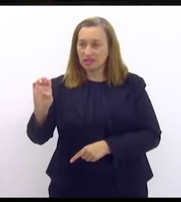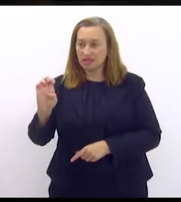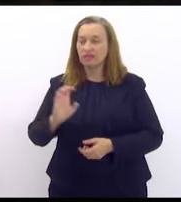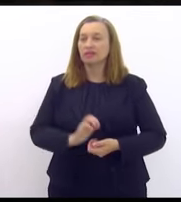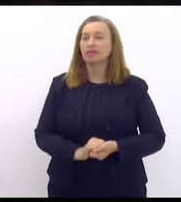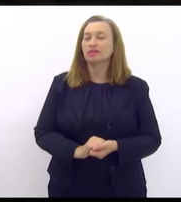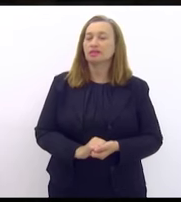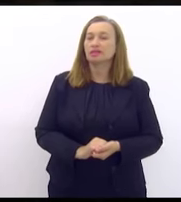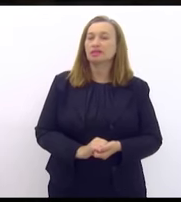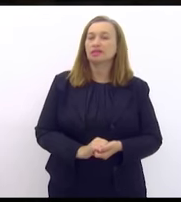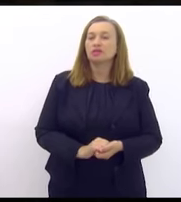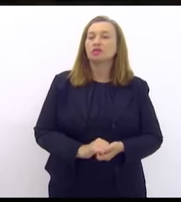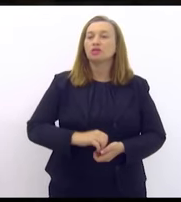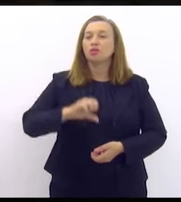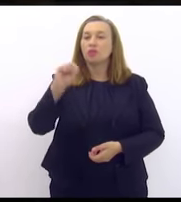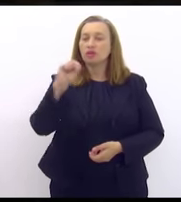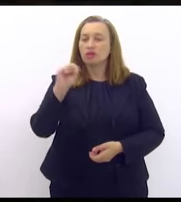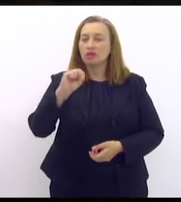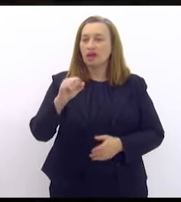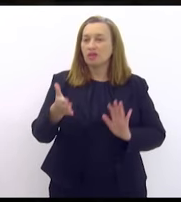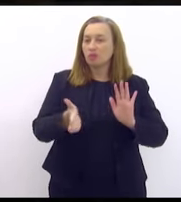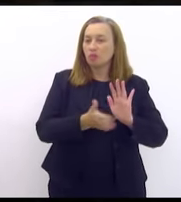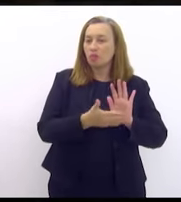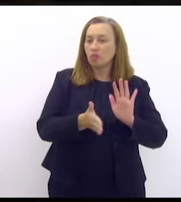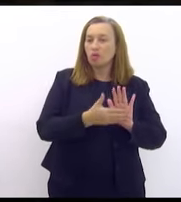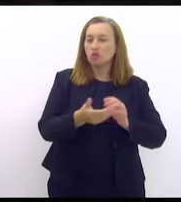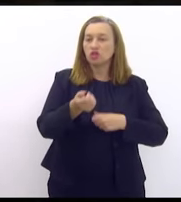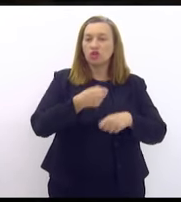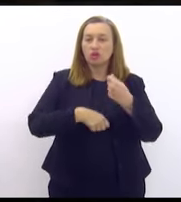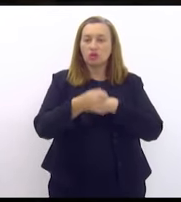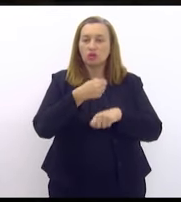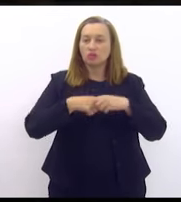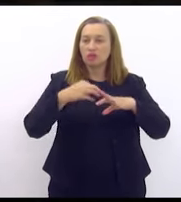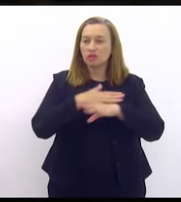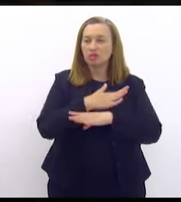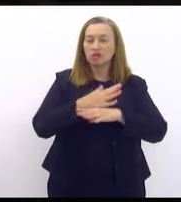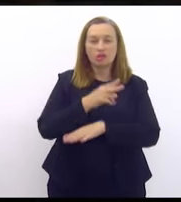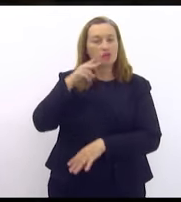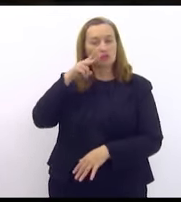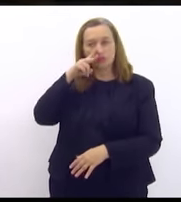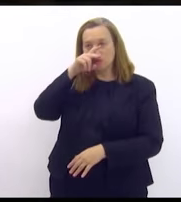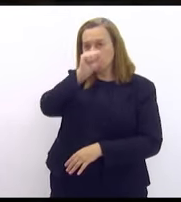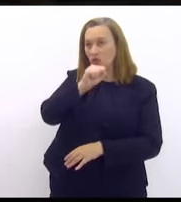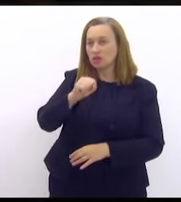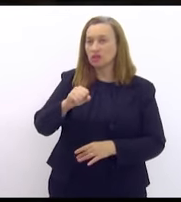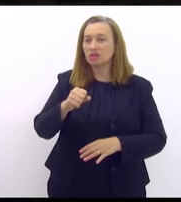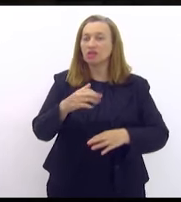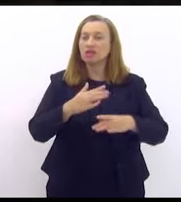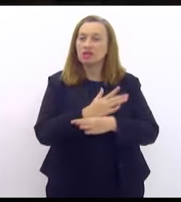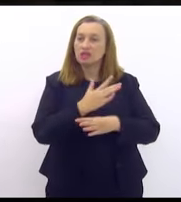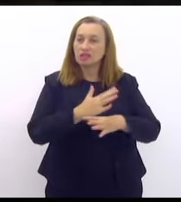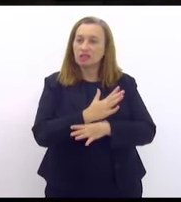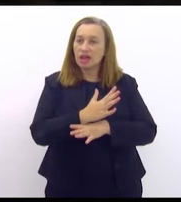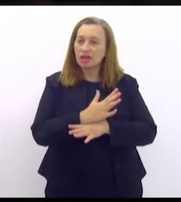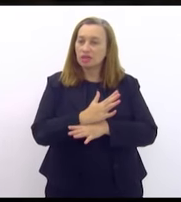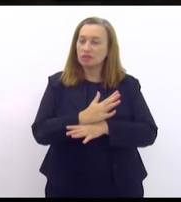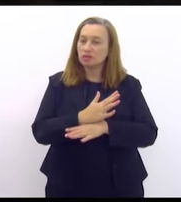Finalmente, a oitava missão é economia urbana forte e cidades